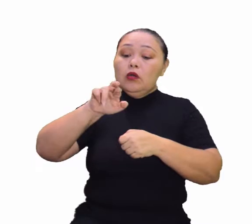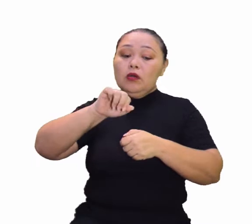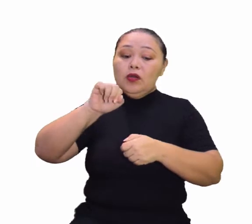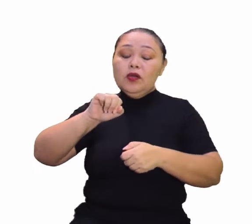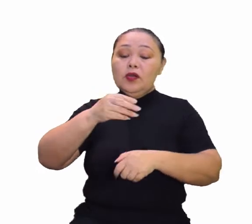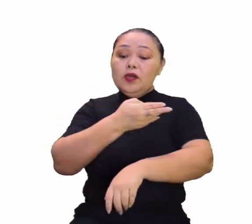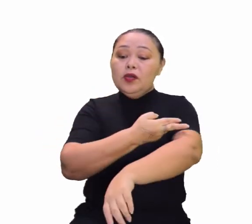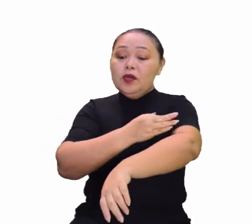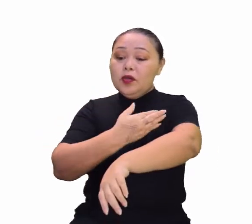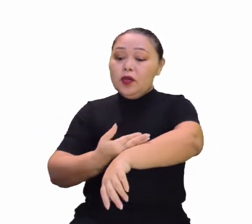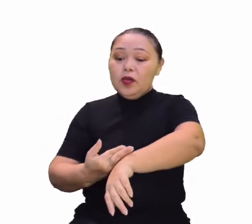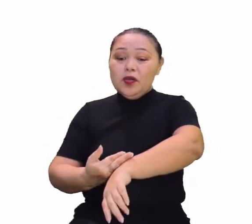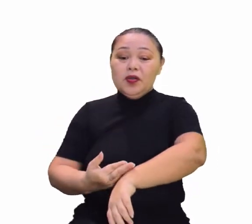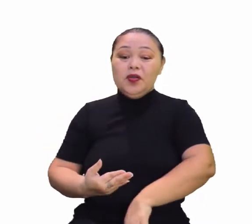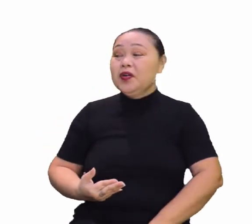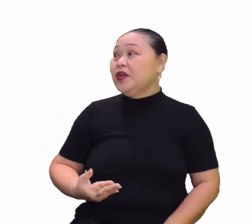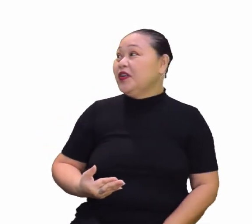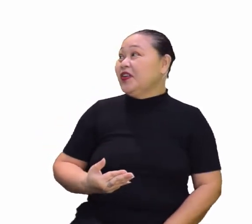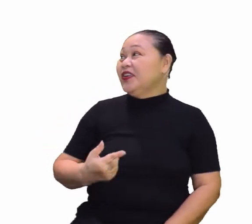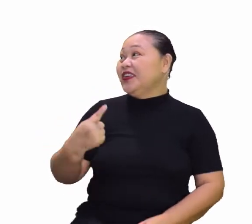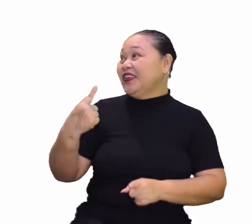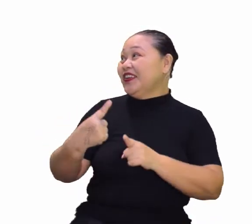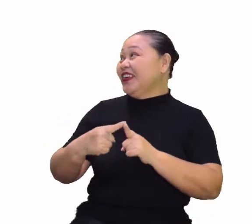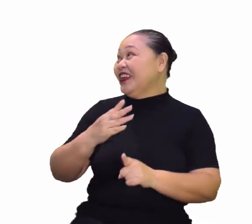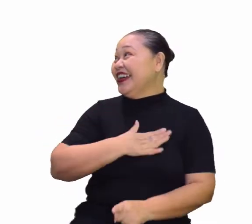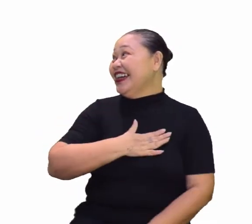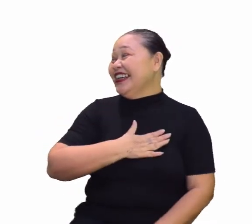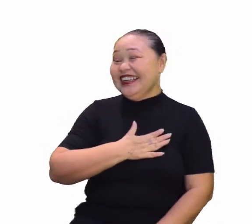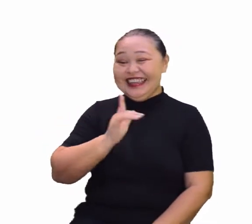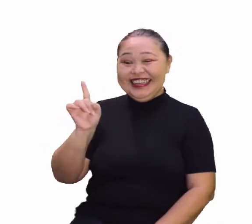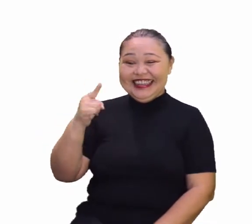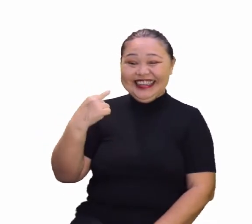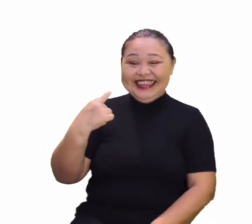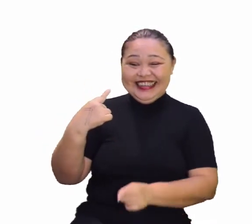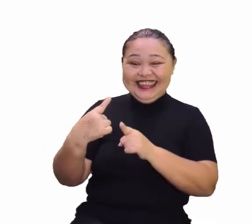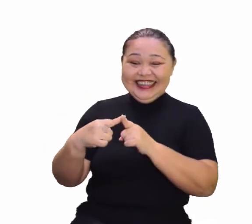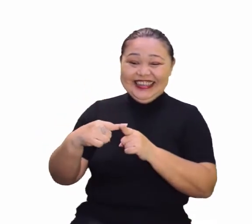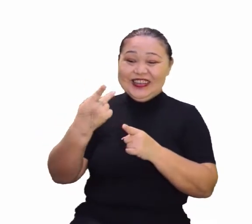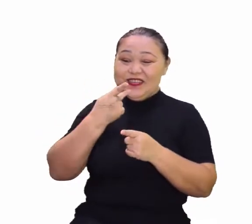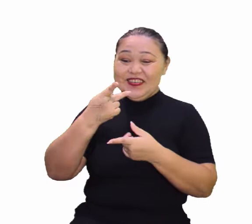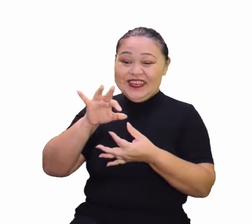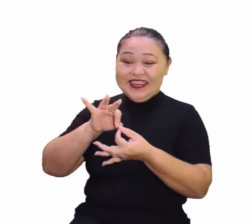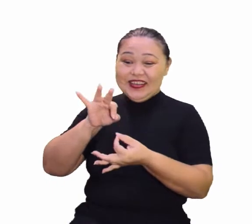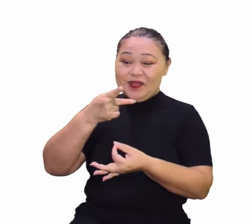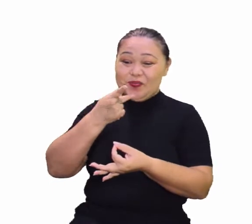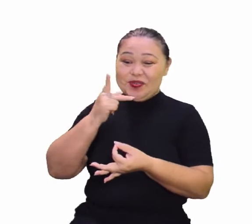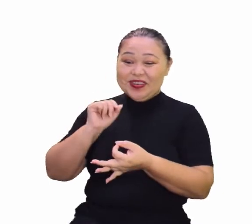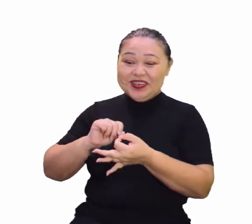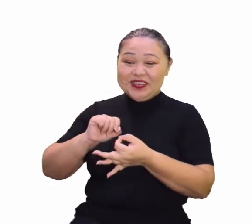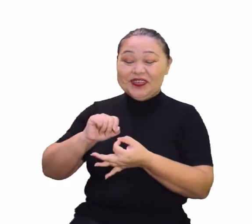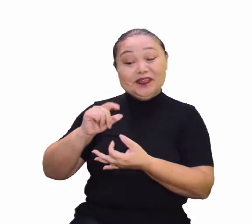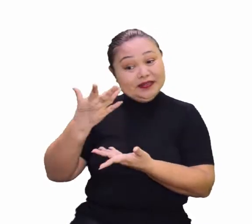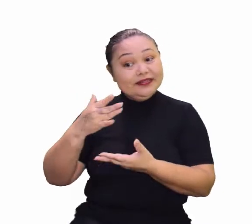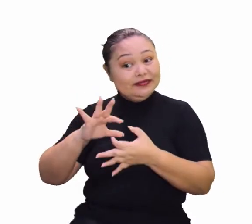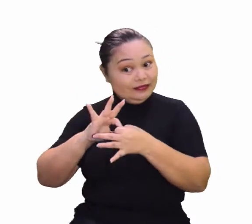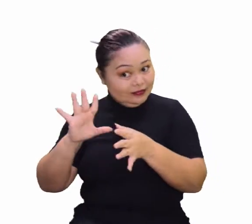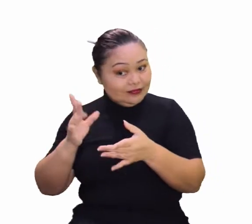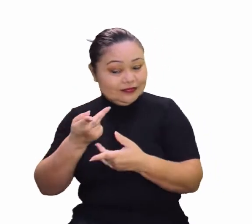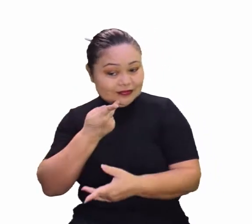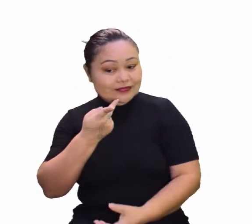só interrompi você. Eu não sei se é porque eu gosto muito de você. Fale aí. Eu quero falar um pouquinho. Vai, vou deixar você falar um pouco